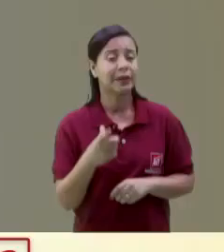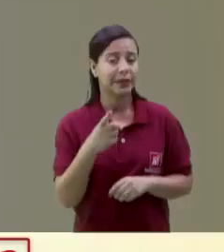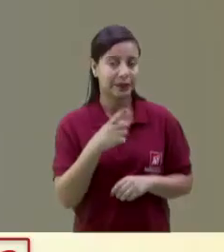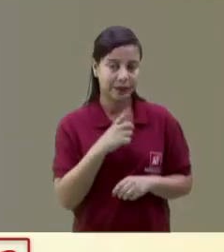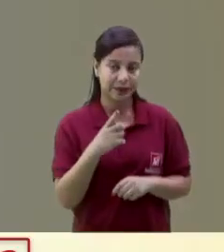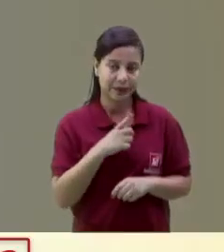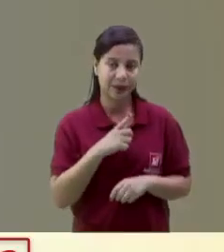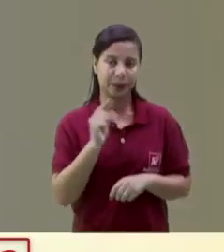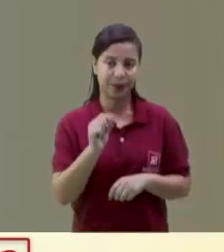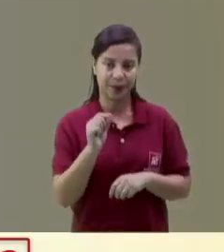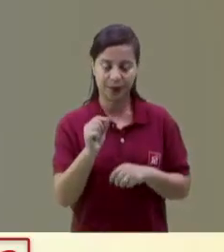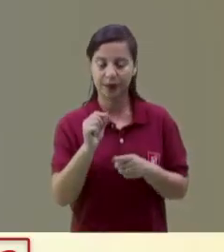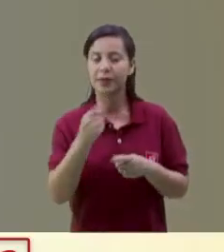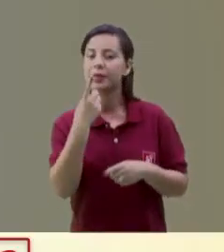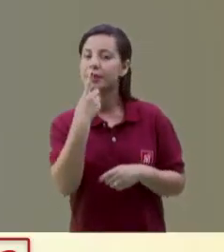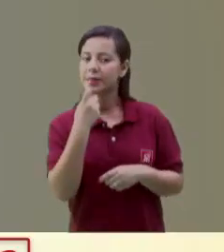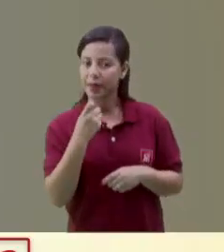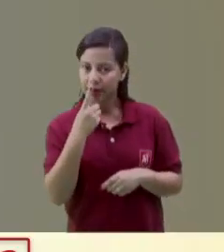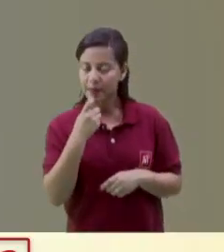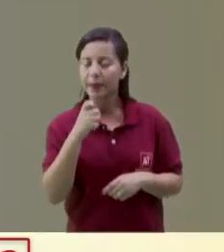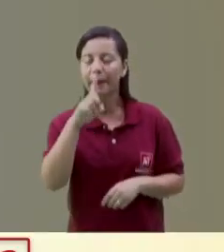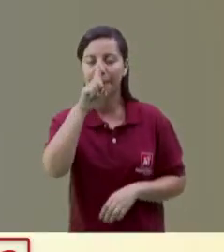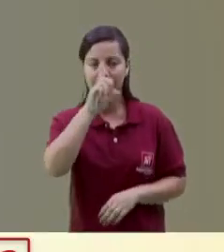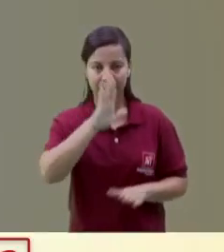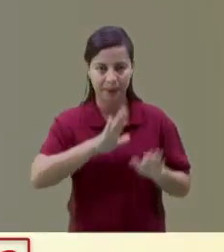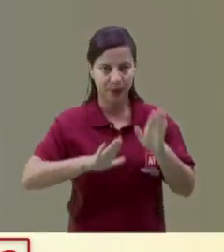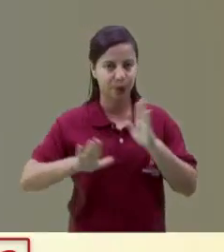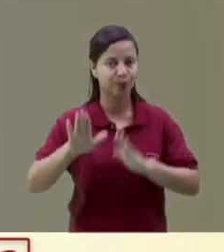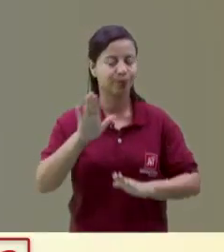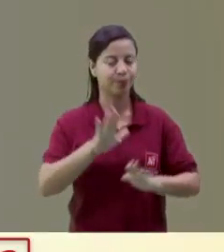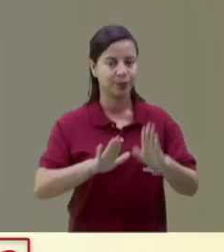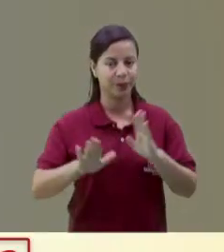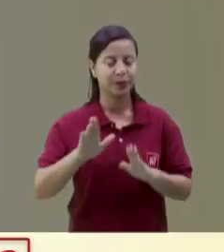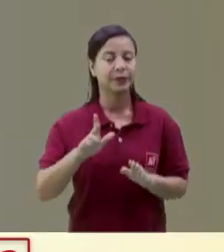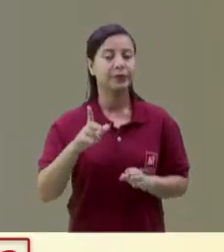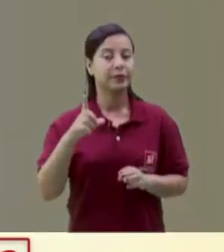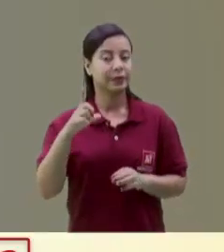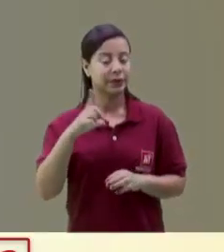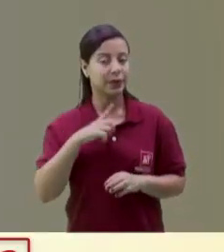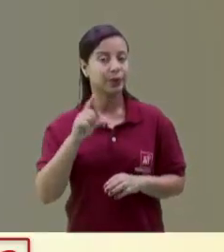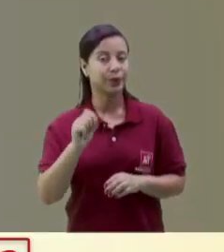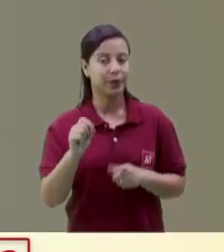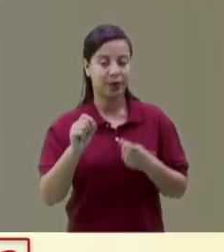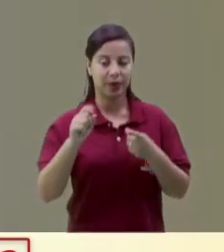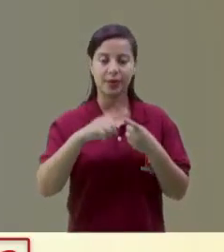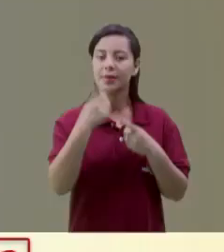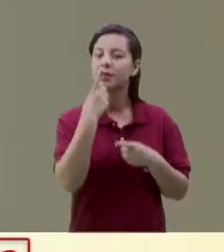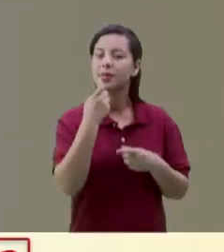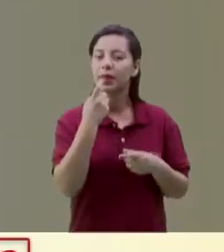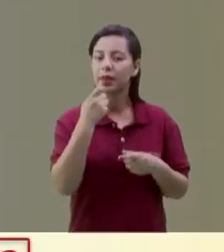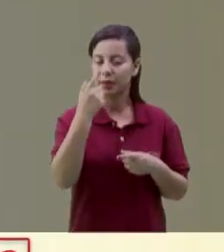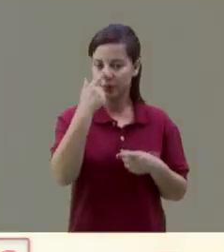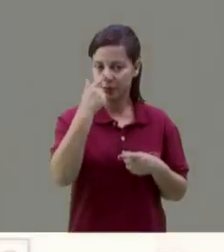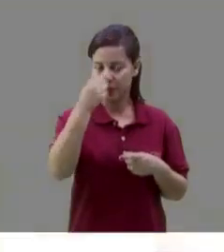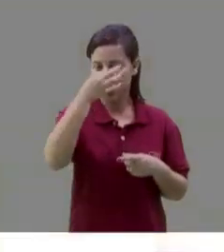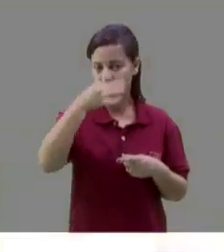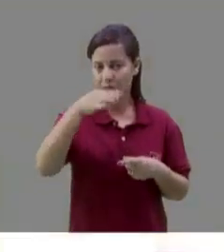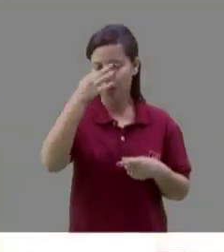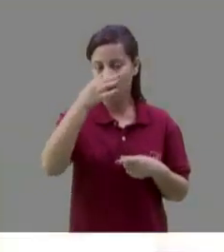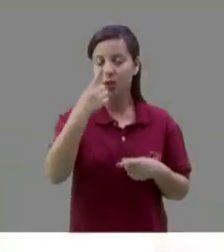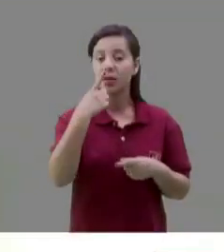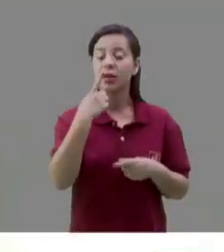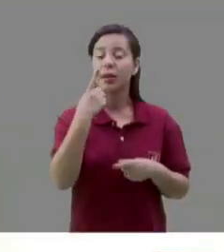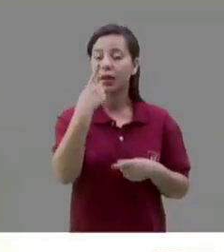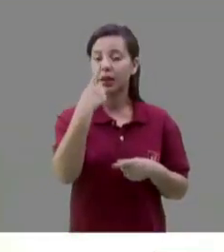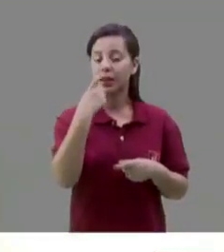um sangramento que causa bastante preocupação e que tem algumas controvérsias, que é o sangramento nasal. Geralmente